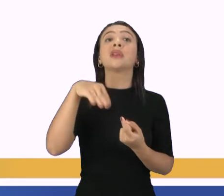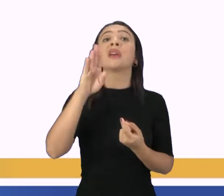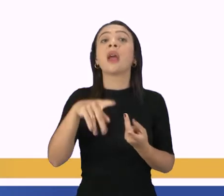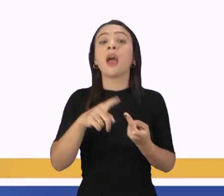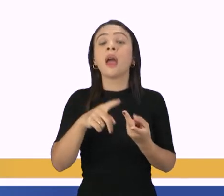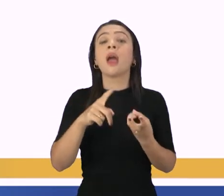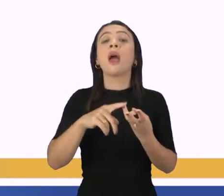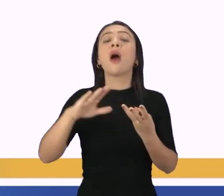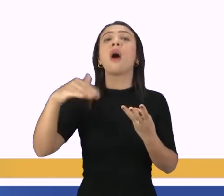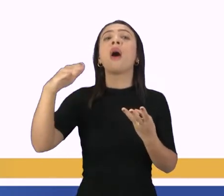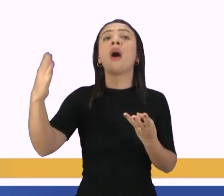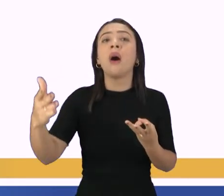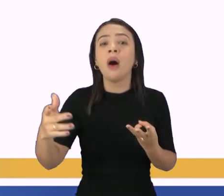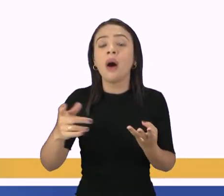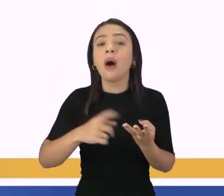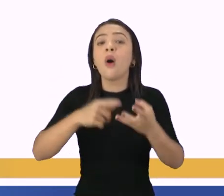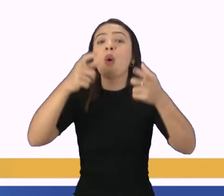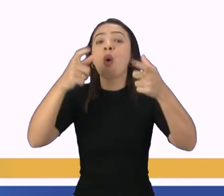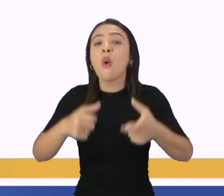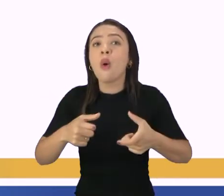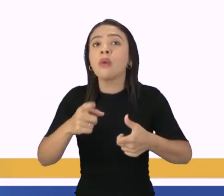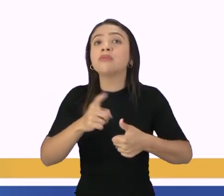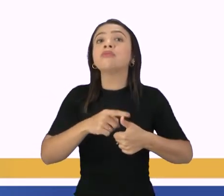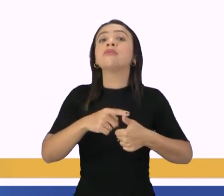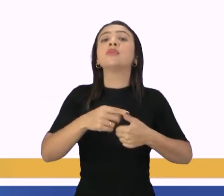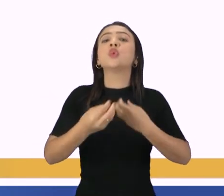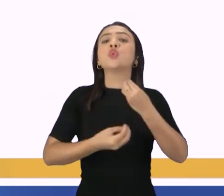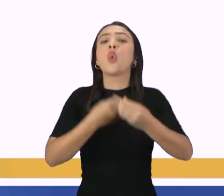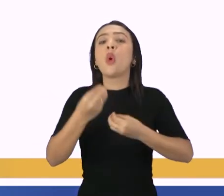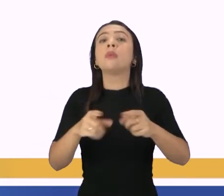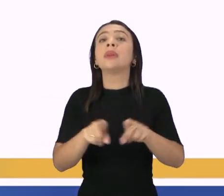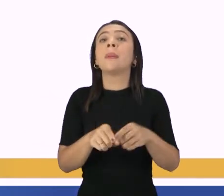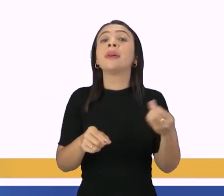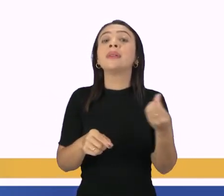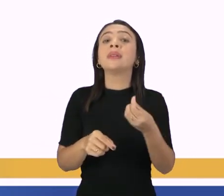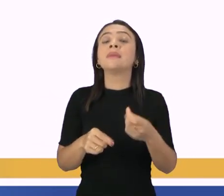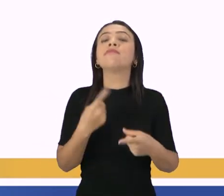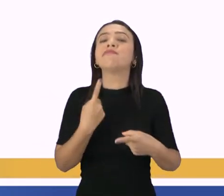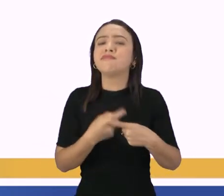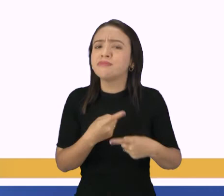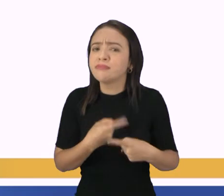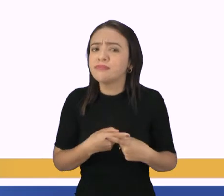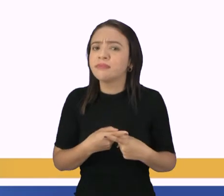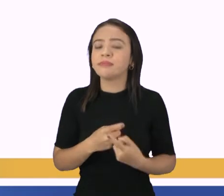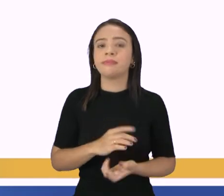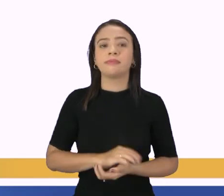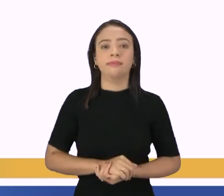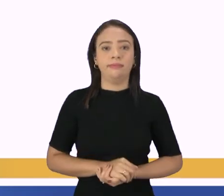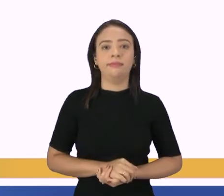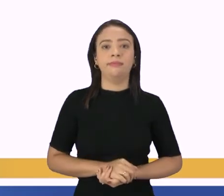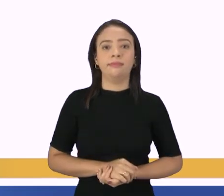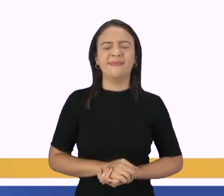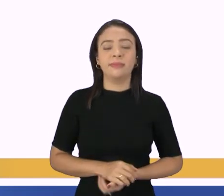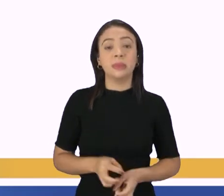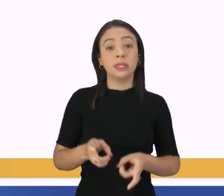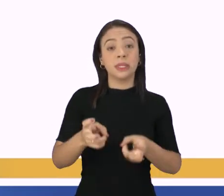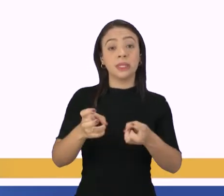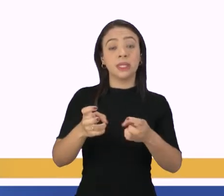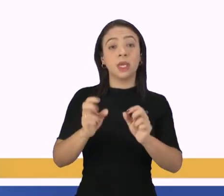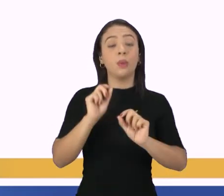quem, quando, onde, como, por quê. Vejam aí que nós temos